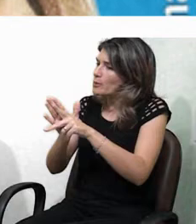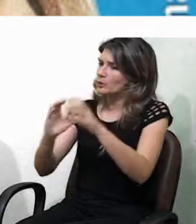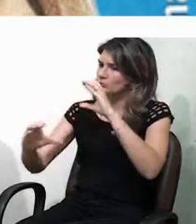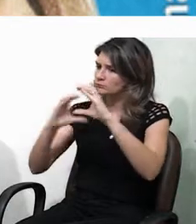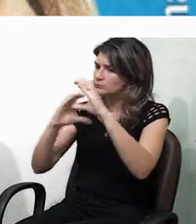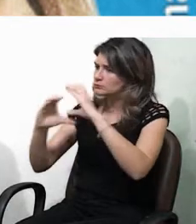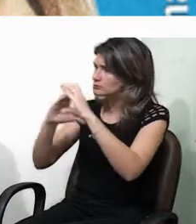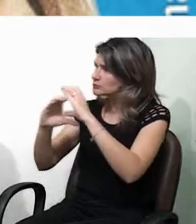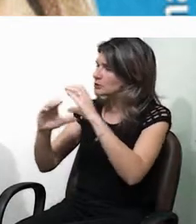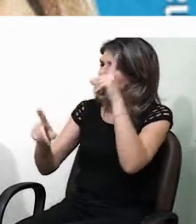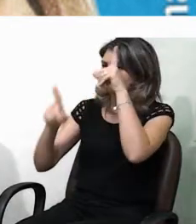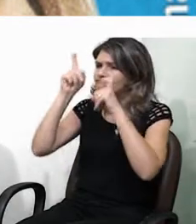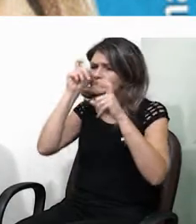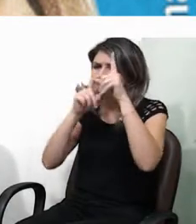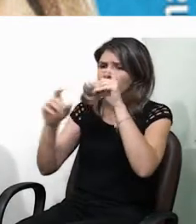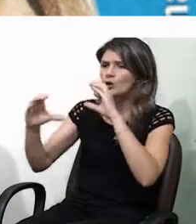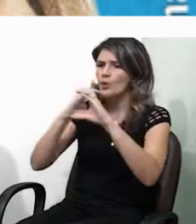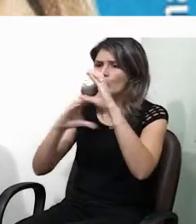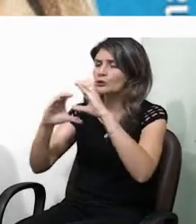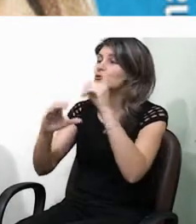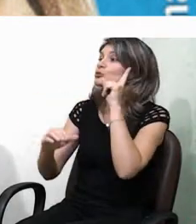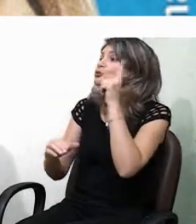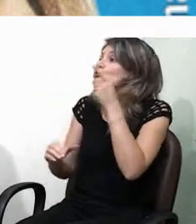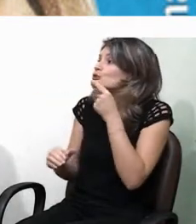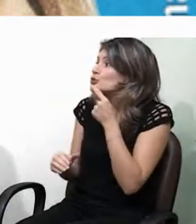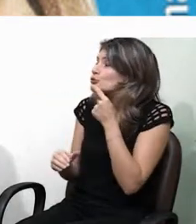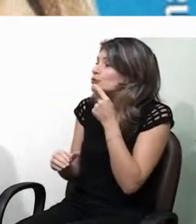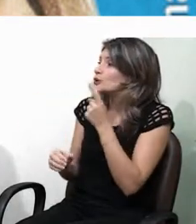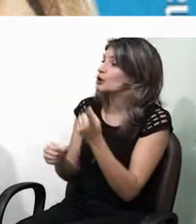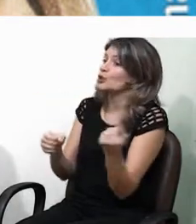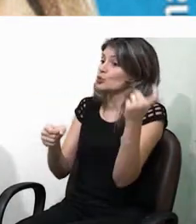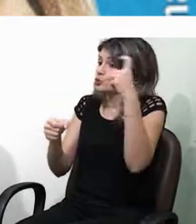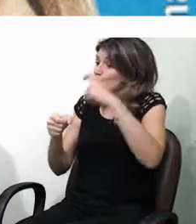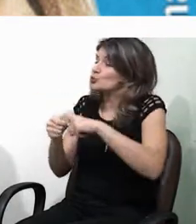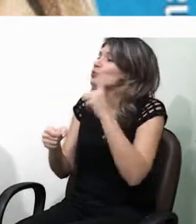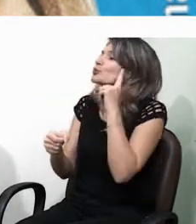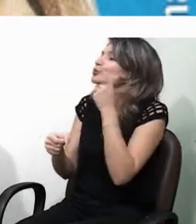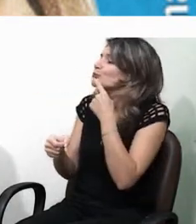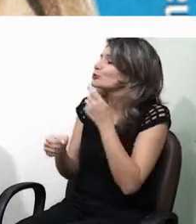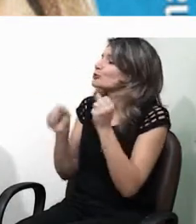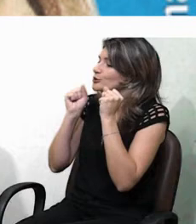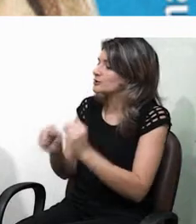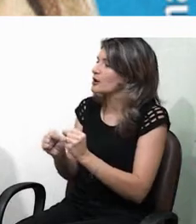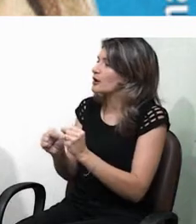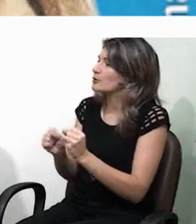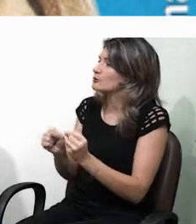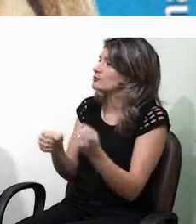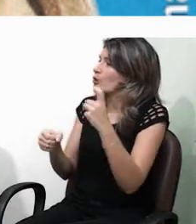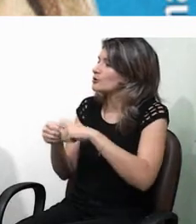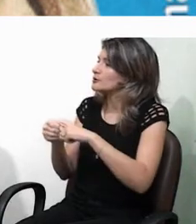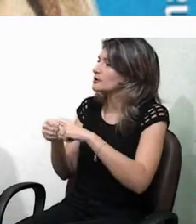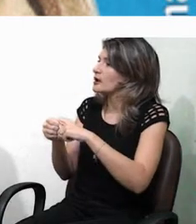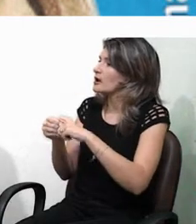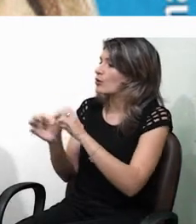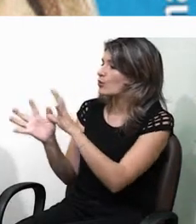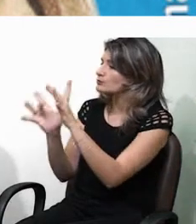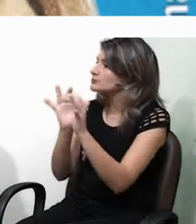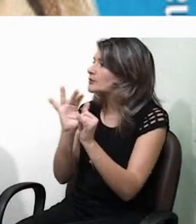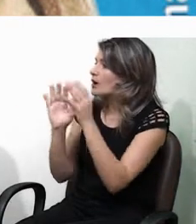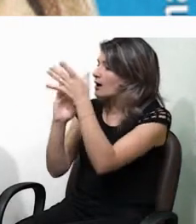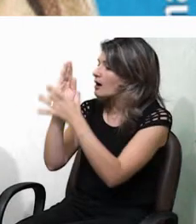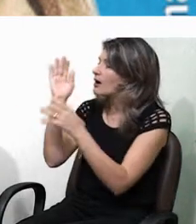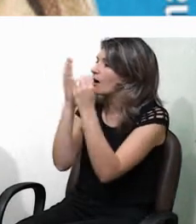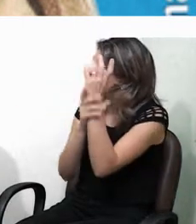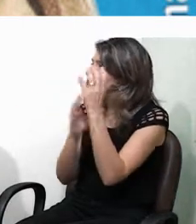comunicação e expressão do surdo, e os surdos voltaram a poder se comunicar com as mãos. Por que isso aconteceu?